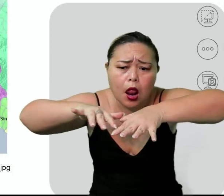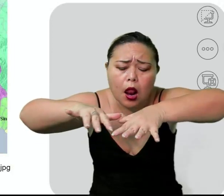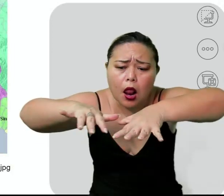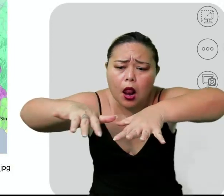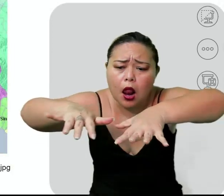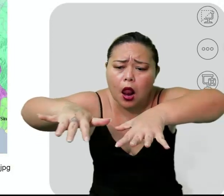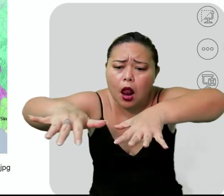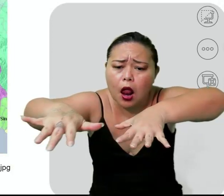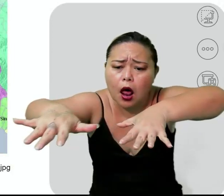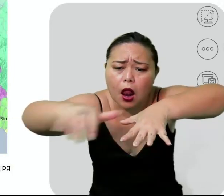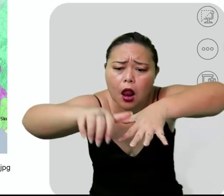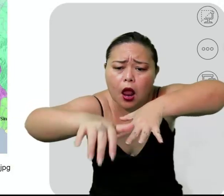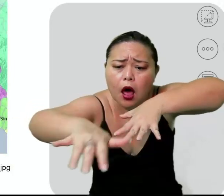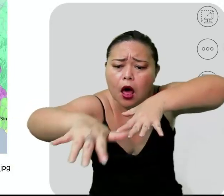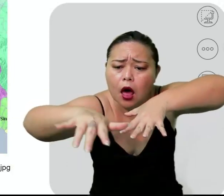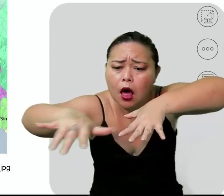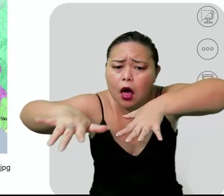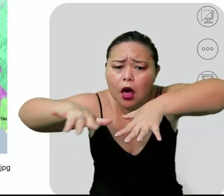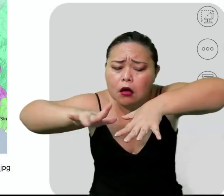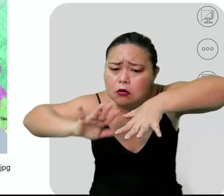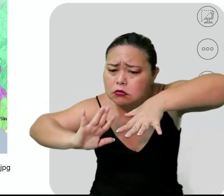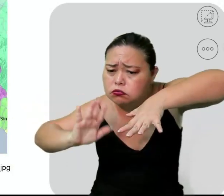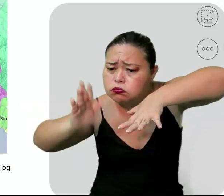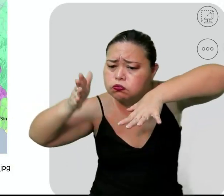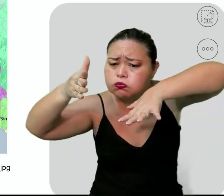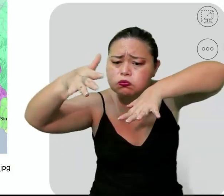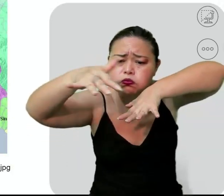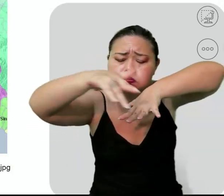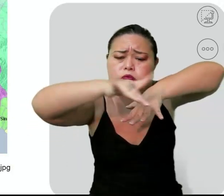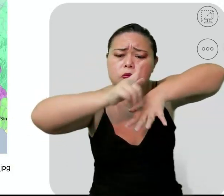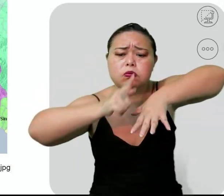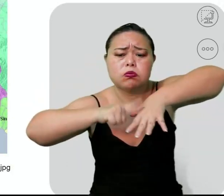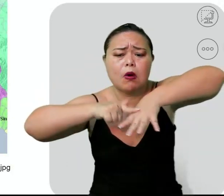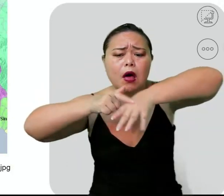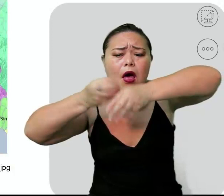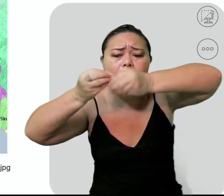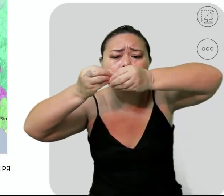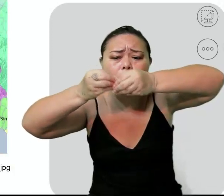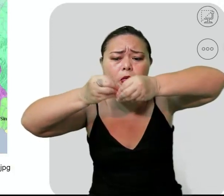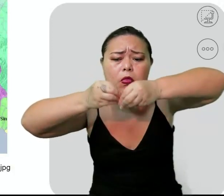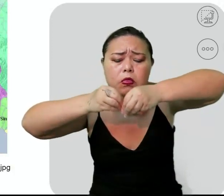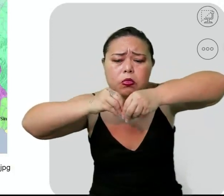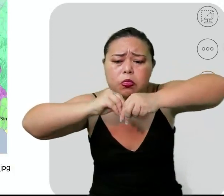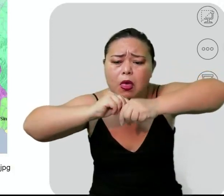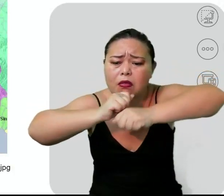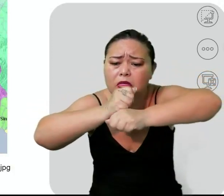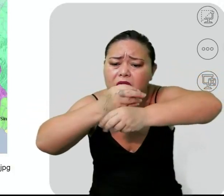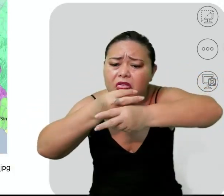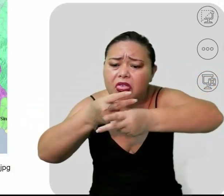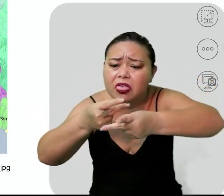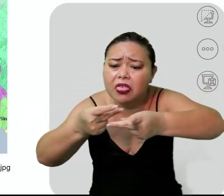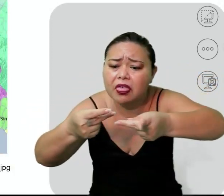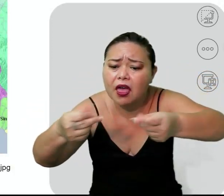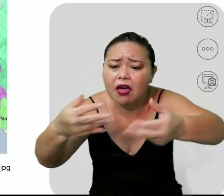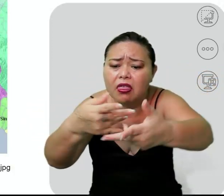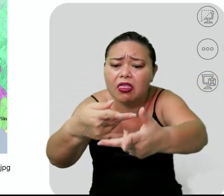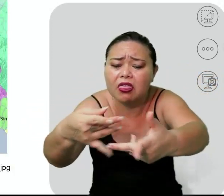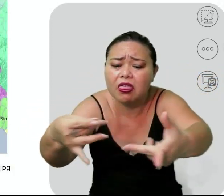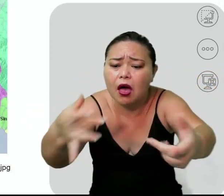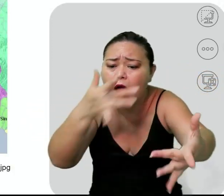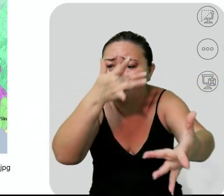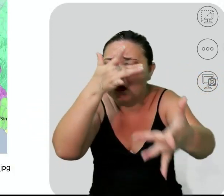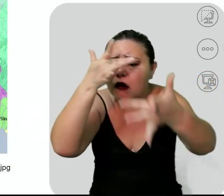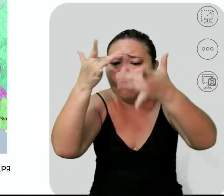conquista, tá? Aqui ela vai fazer, na verdade, a destruição. Mas o que eu chamo a atenção